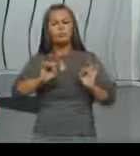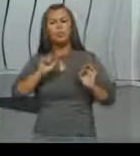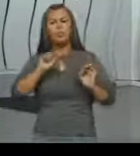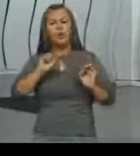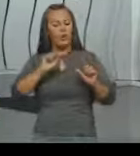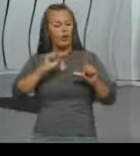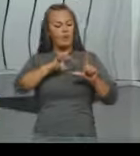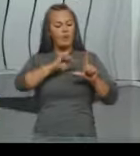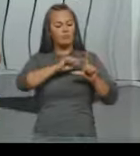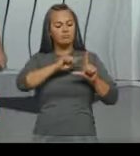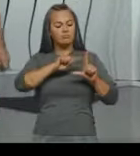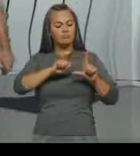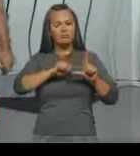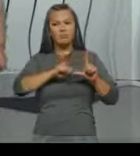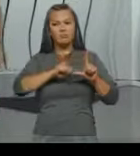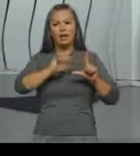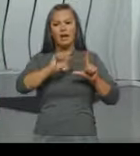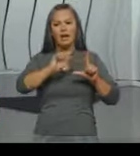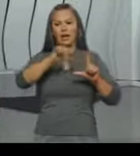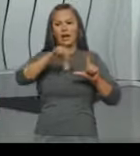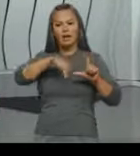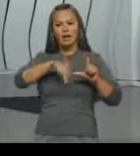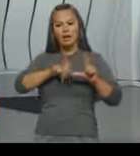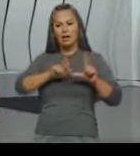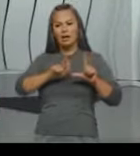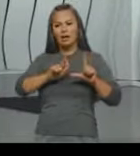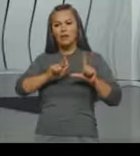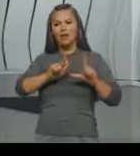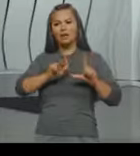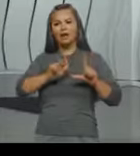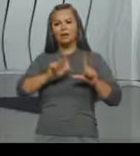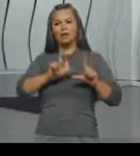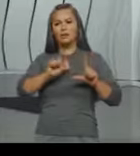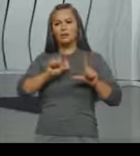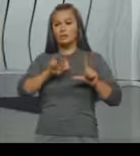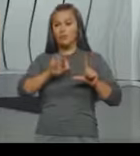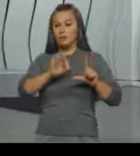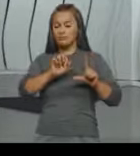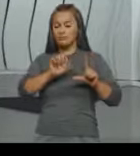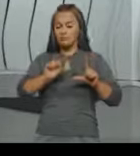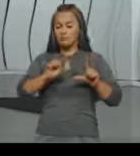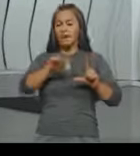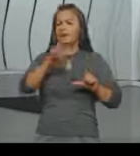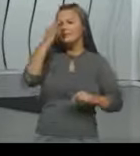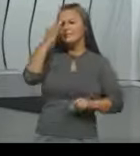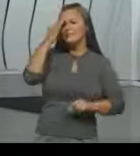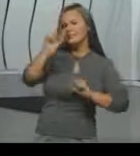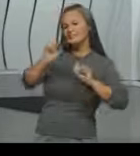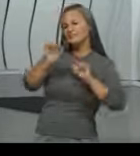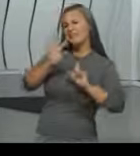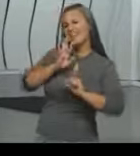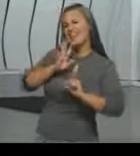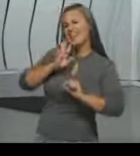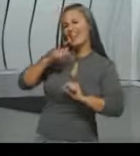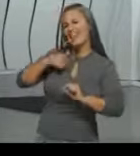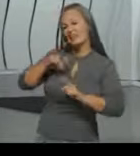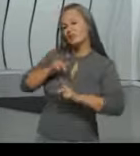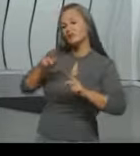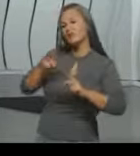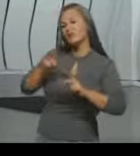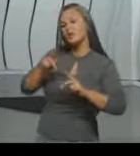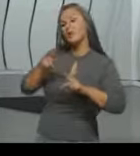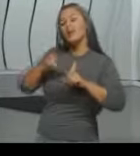angulares. Sabe qual é bacana de ser professor? A gente aprende cada dia mais. E essa é uma matéria que eu sempre aprendo mais quando